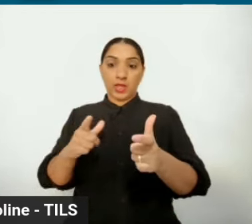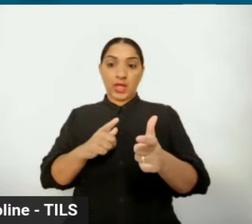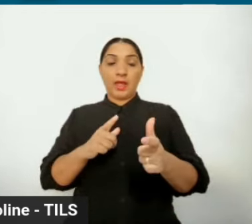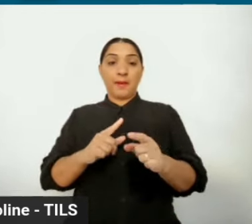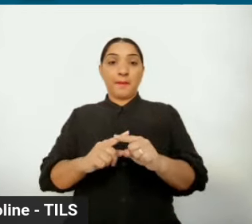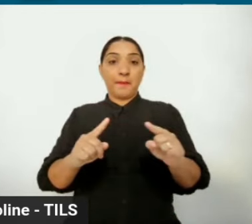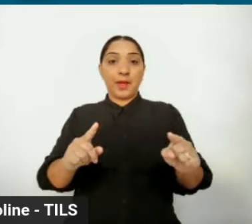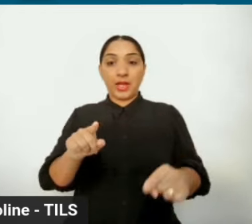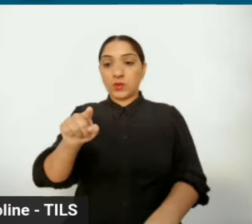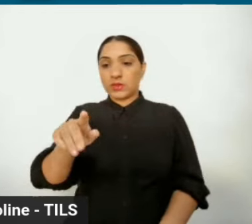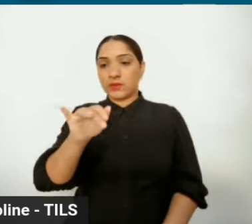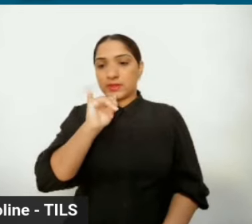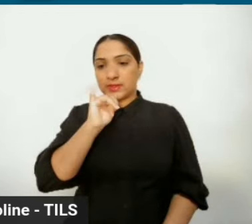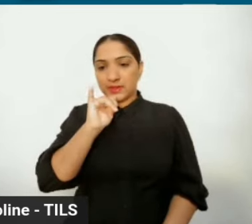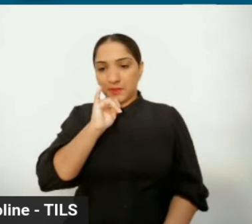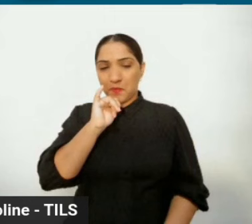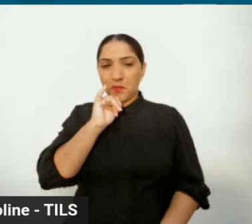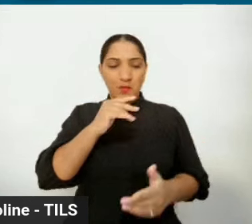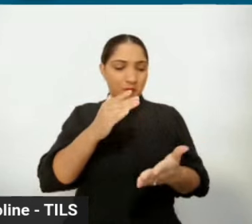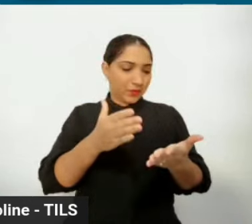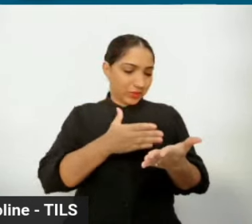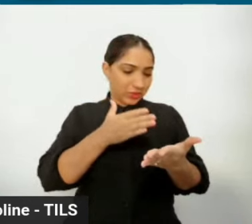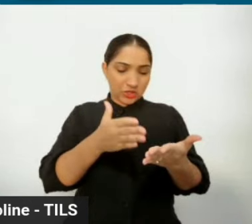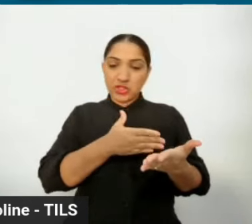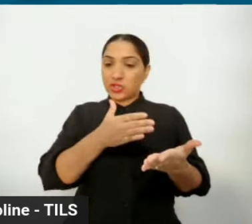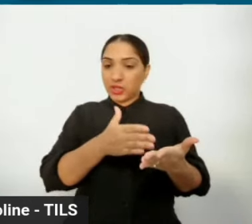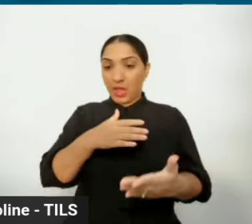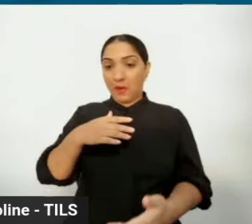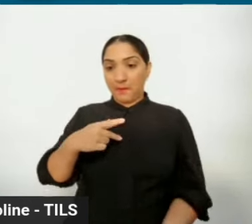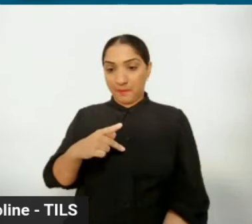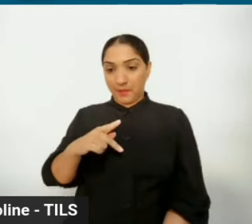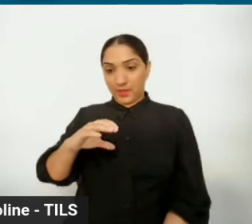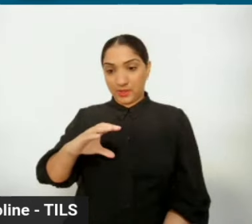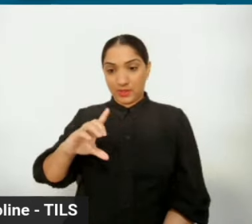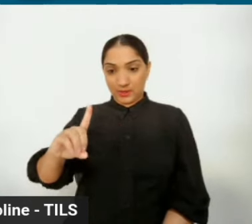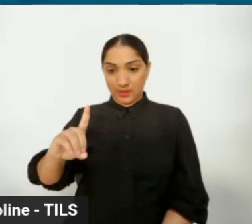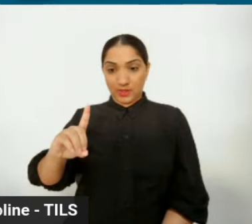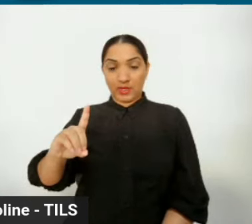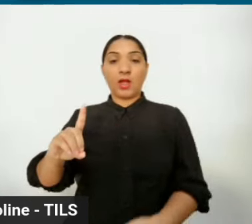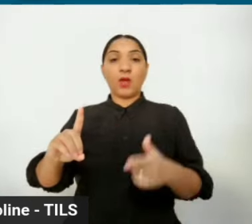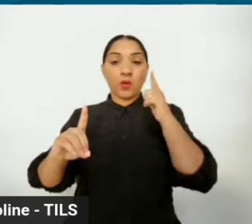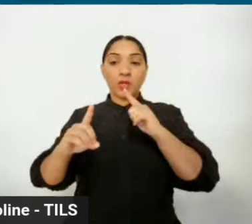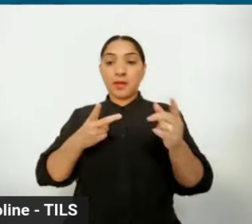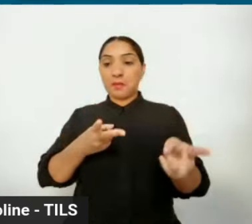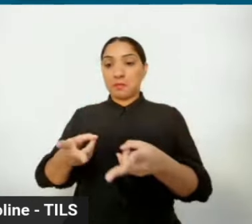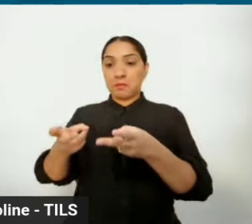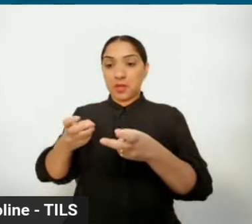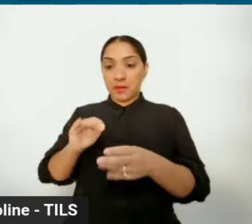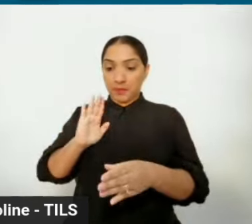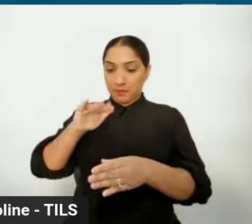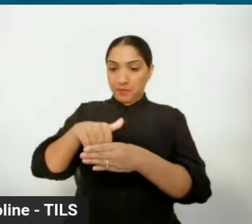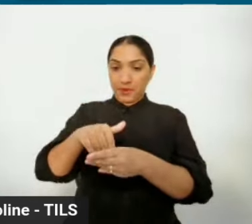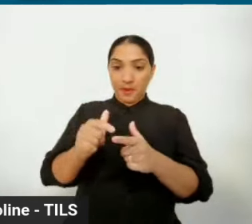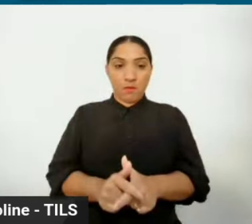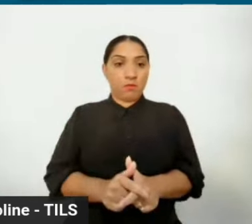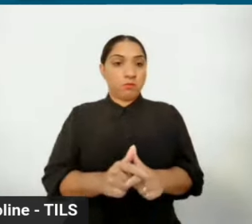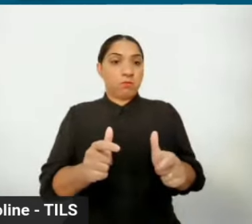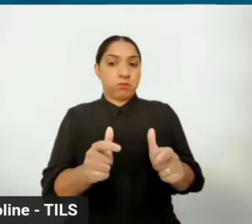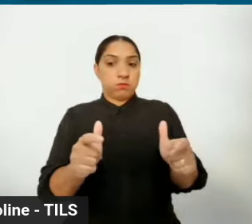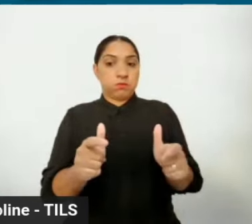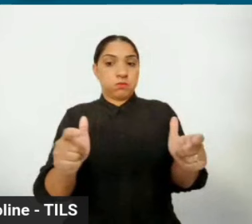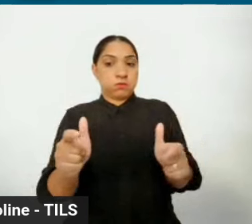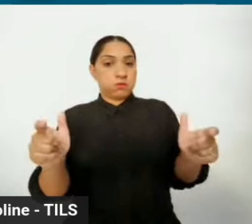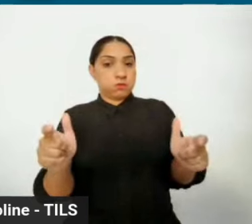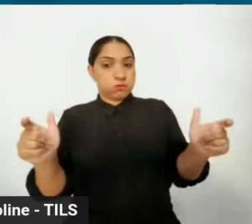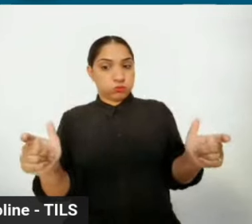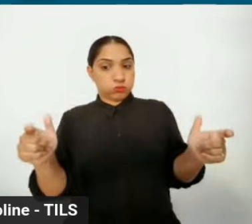PCD já tem um levantamento, já fez uma pesquisa de como tem aumentado o número de eleitores e eleitoras com deficiência nos últimos